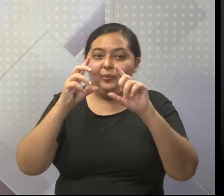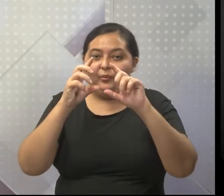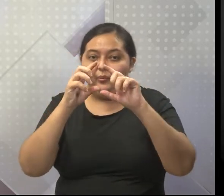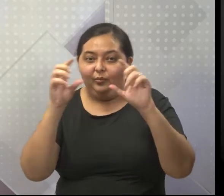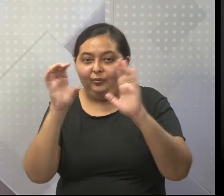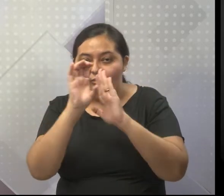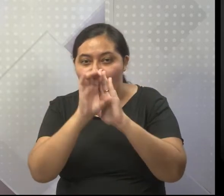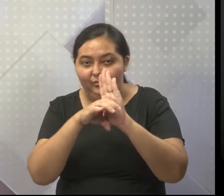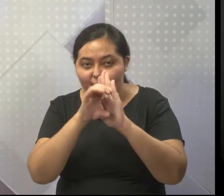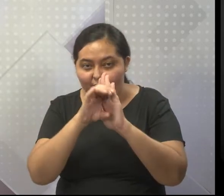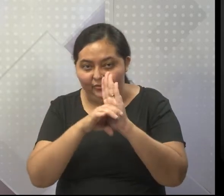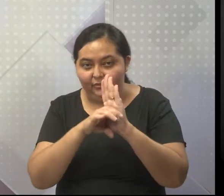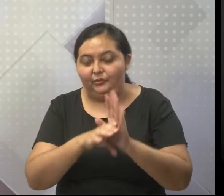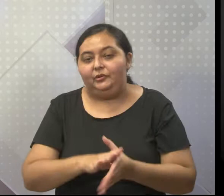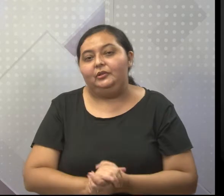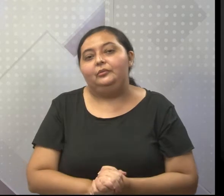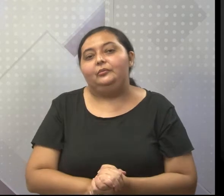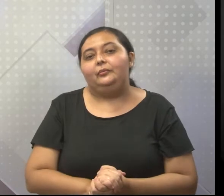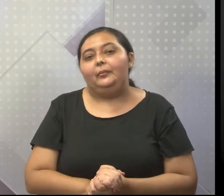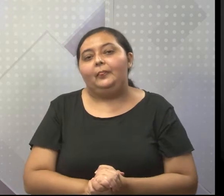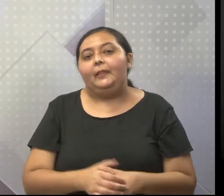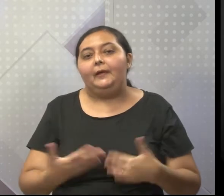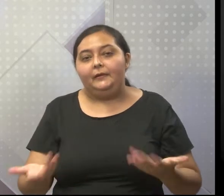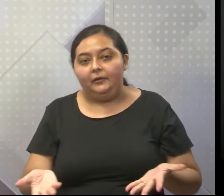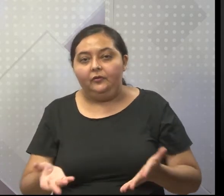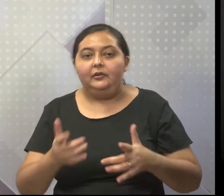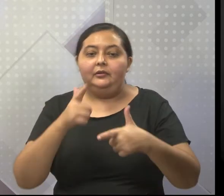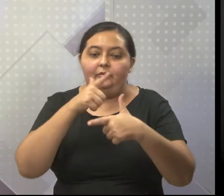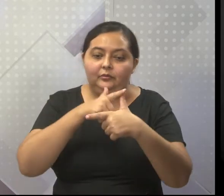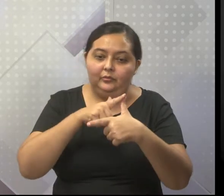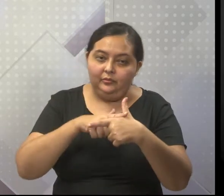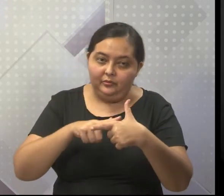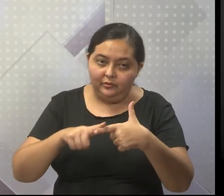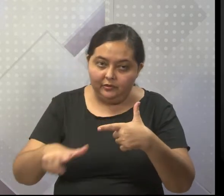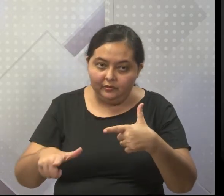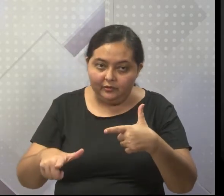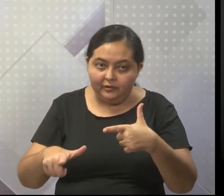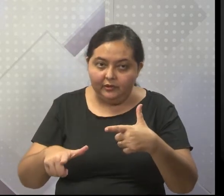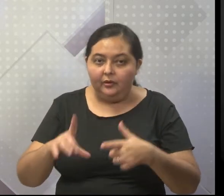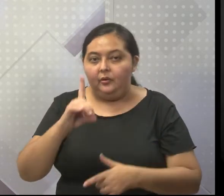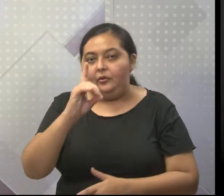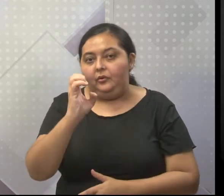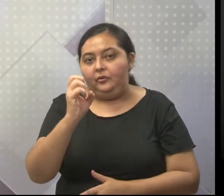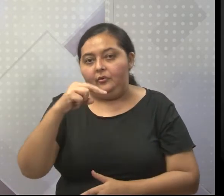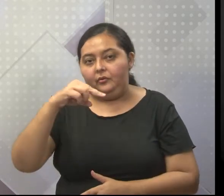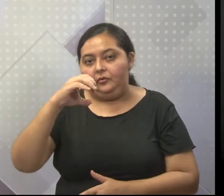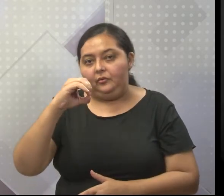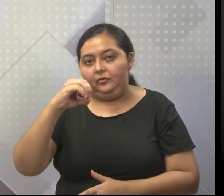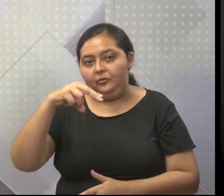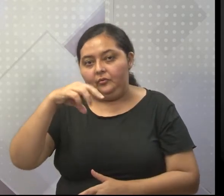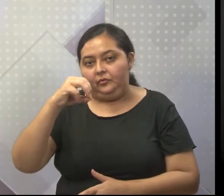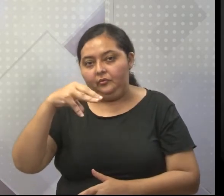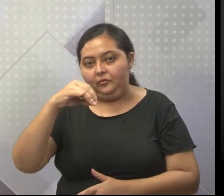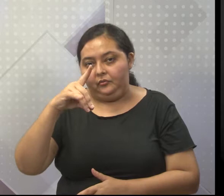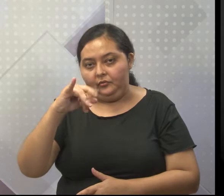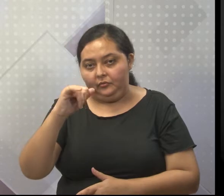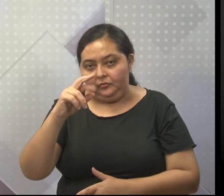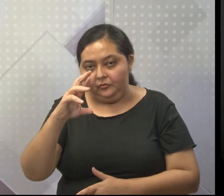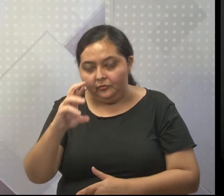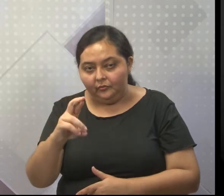De certa forma, pessoal, vai ser sempre uma divisão e o denominador, aquele valor lá de baixo, vai ser igual a